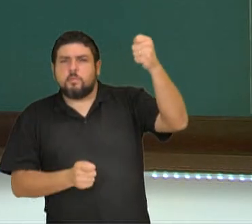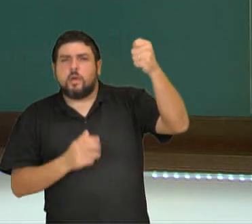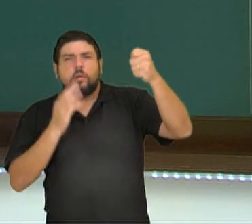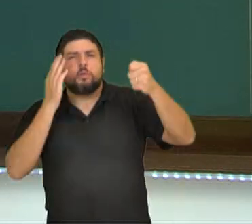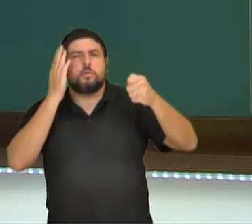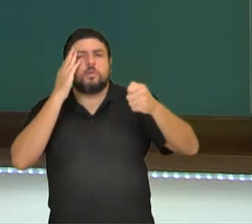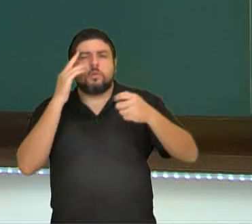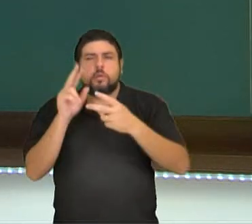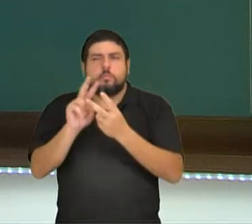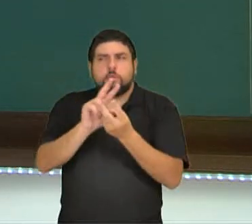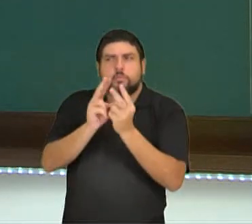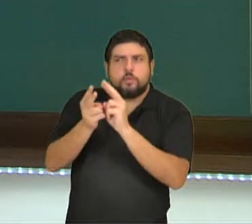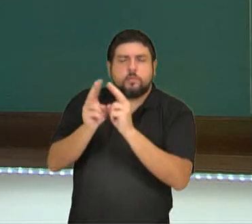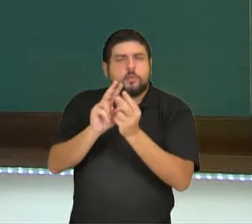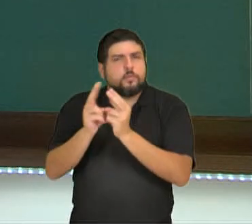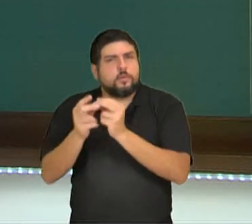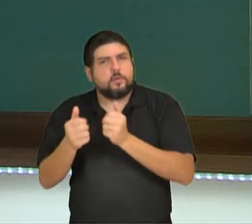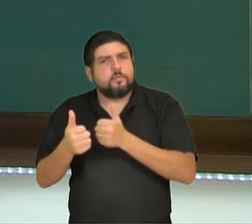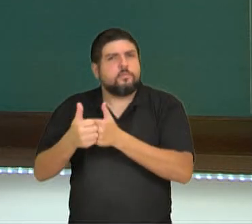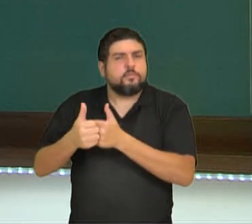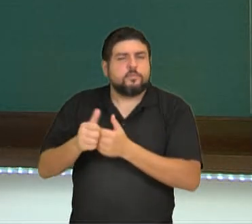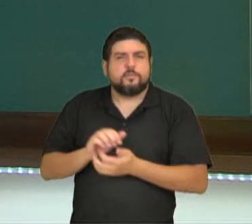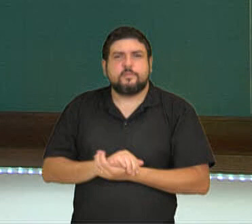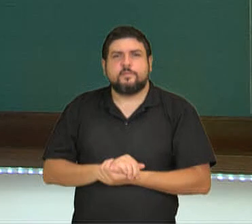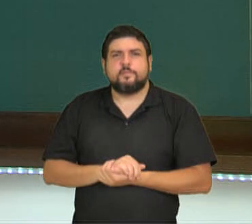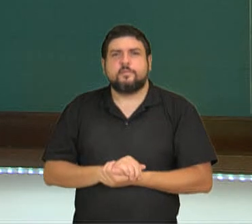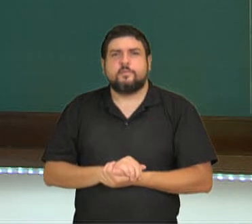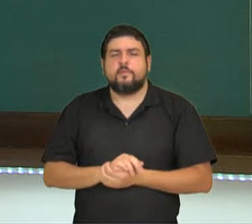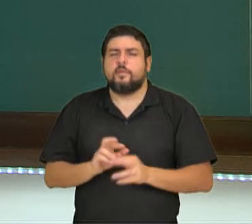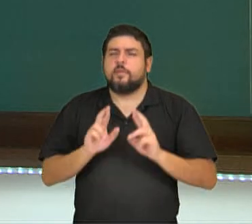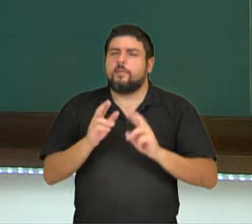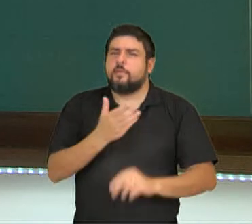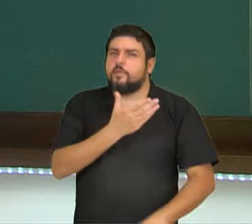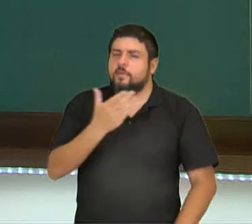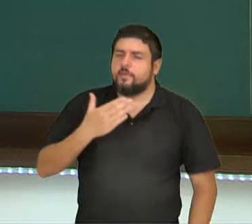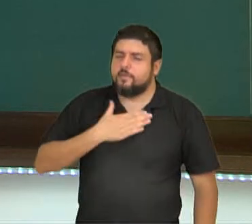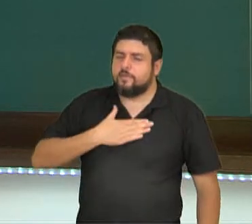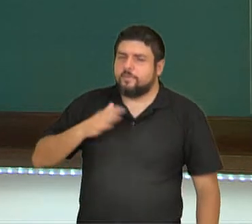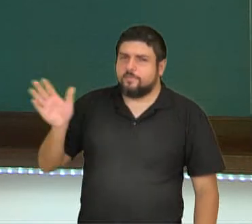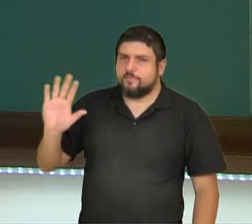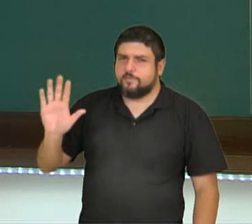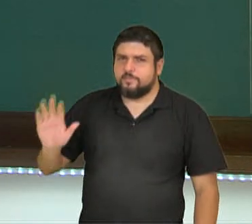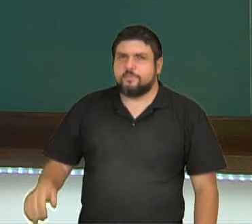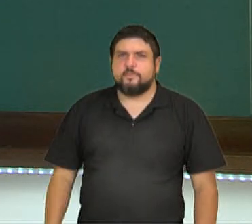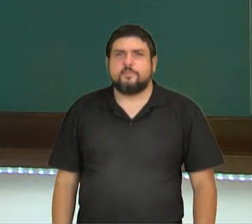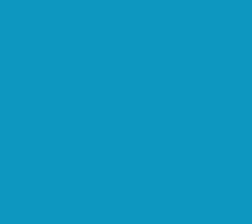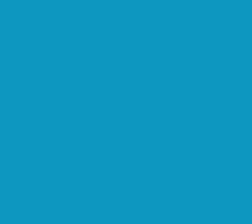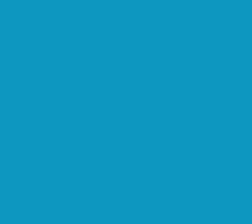jogando capoeira aqui perto, tá? Espero que vocês tenham gostado e até a próxima.